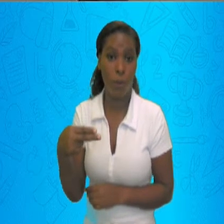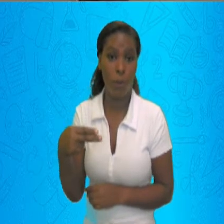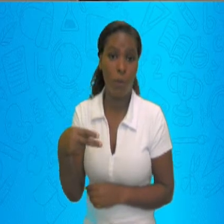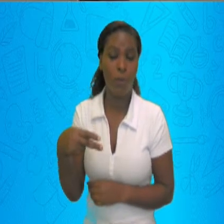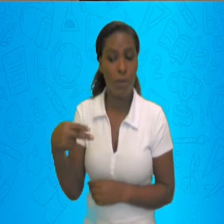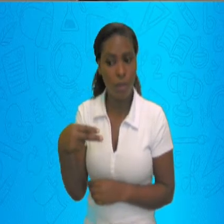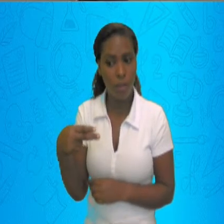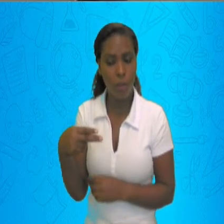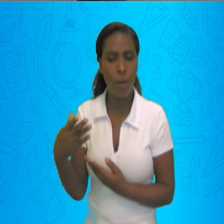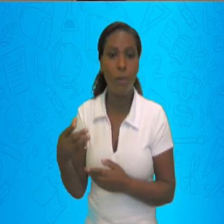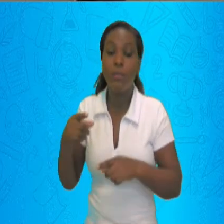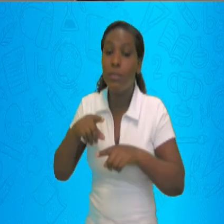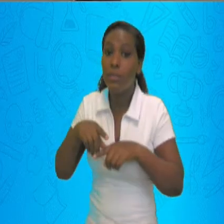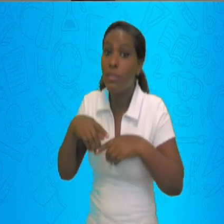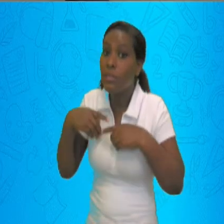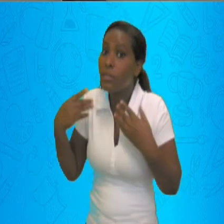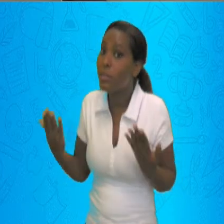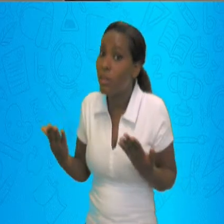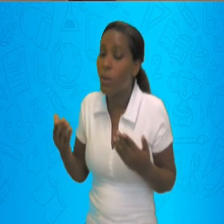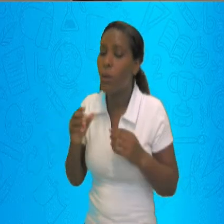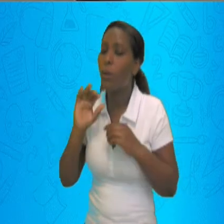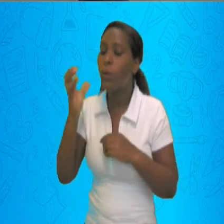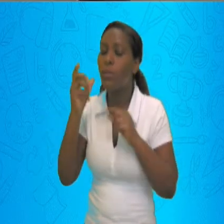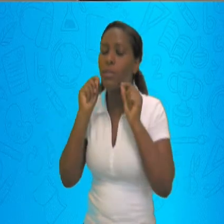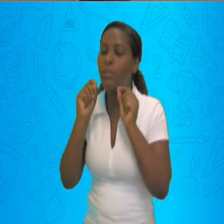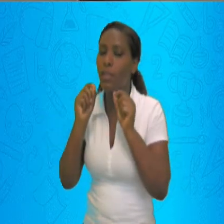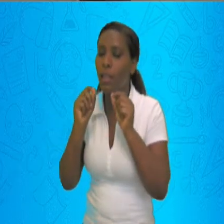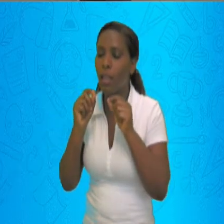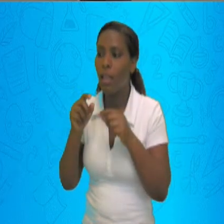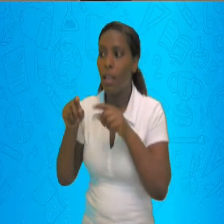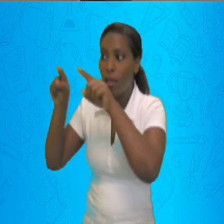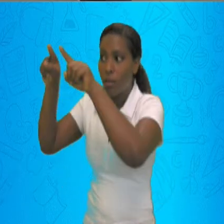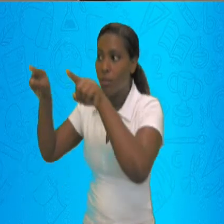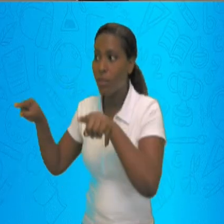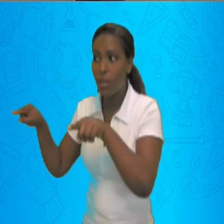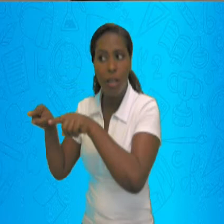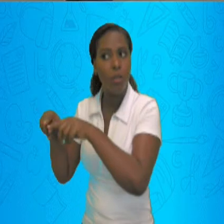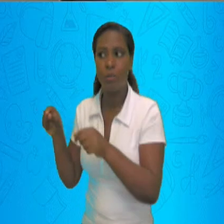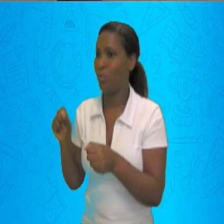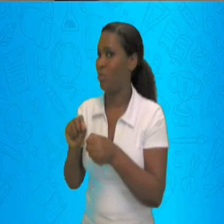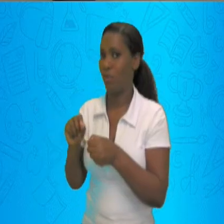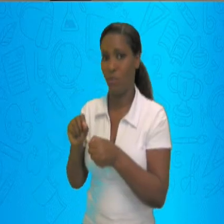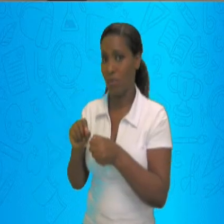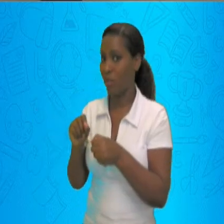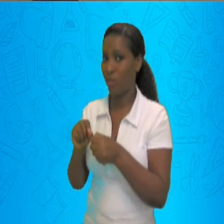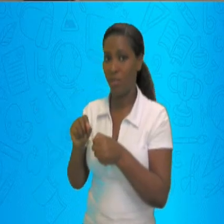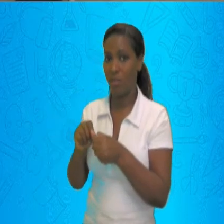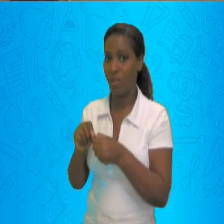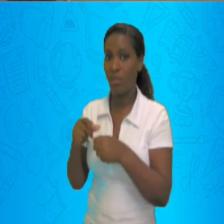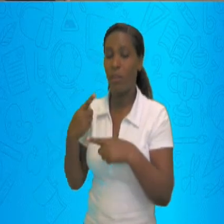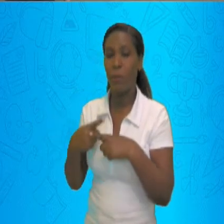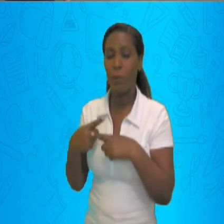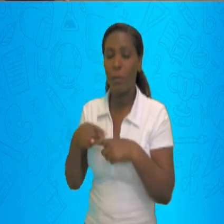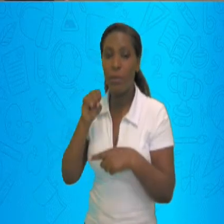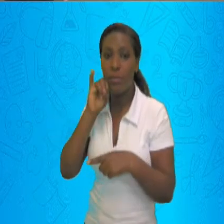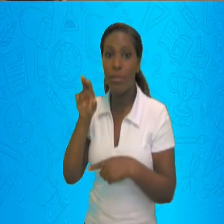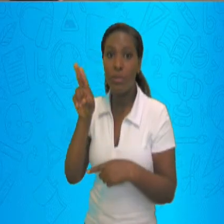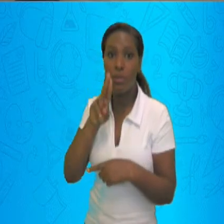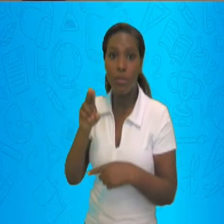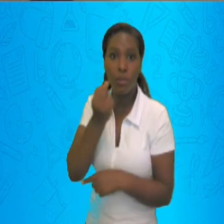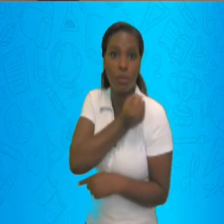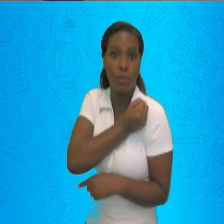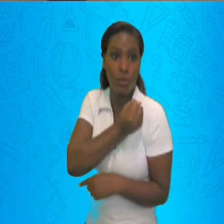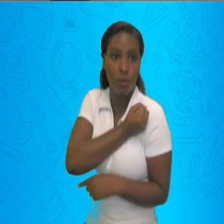medida aqui, eu não formo o triângulo. Então, se eu utilizar o número 6, eu vou formar um